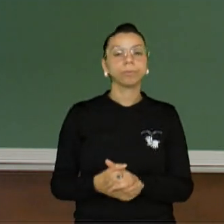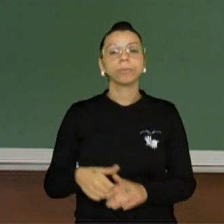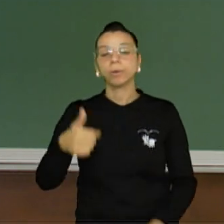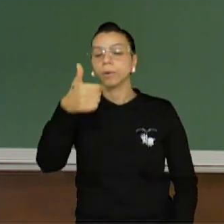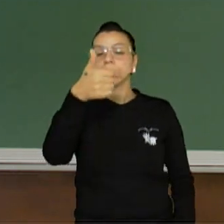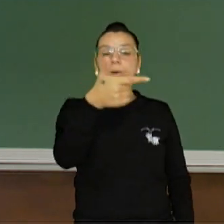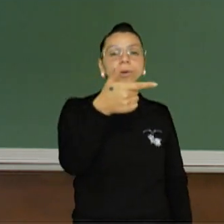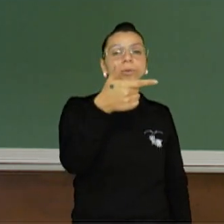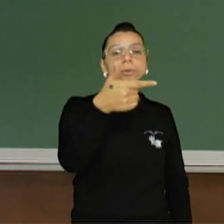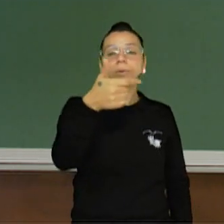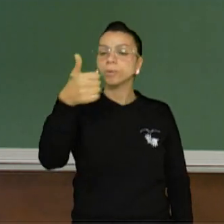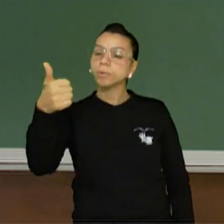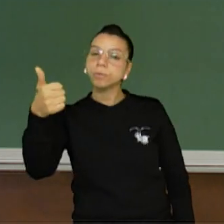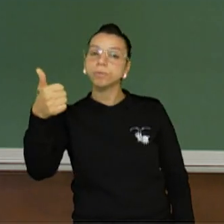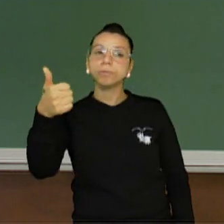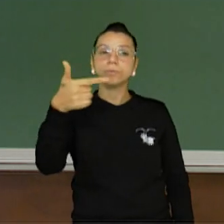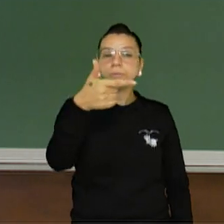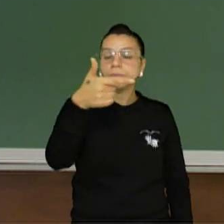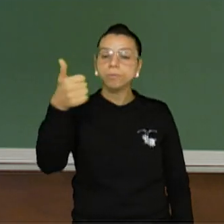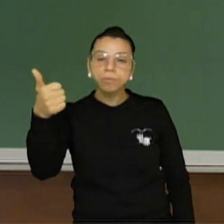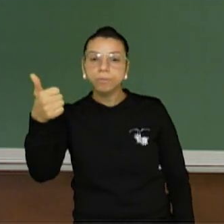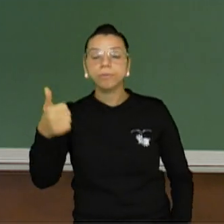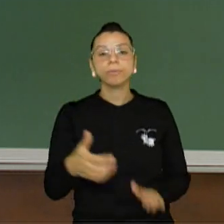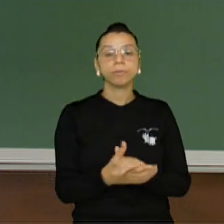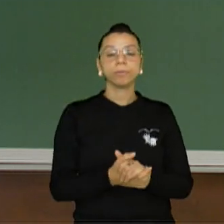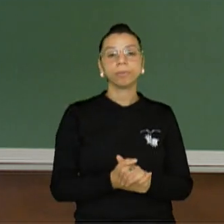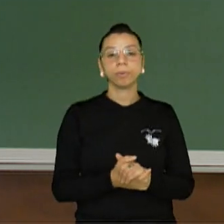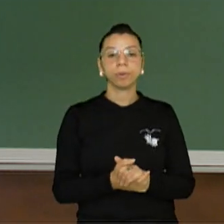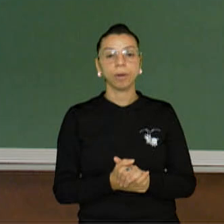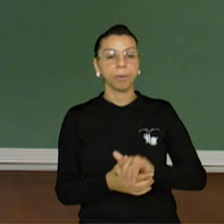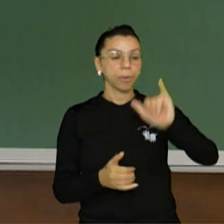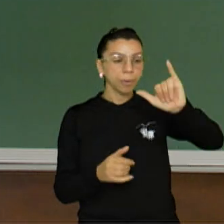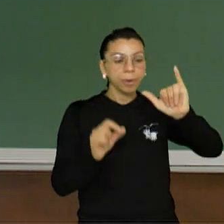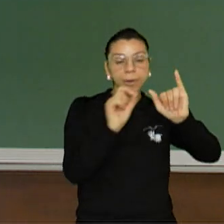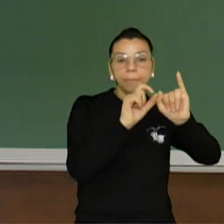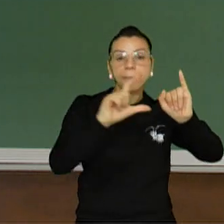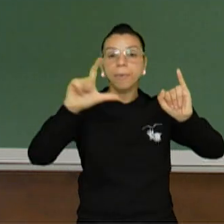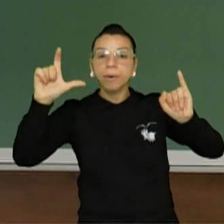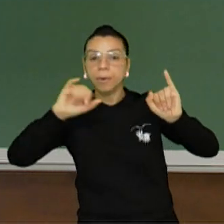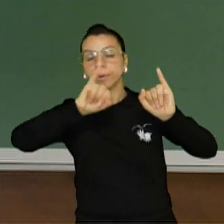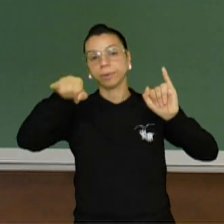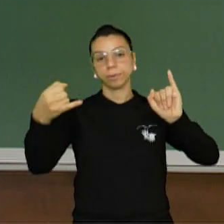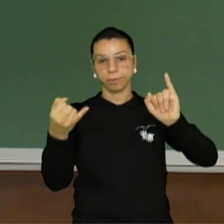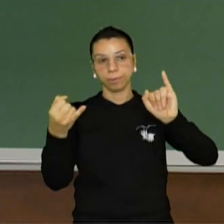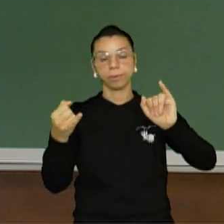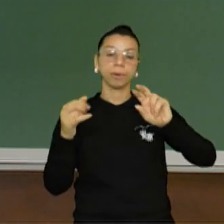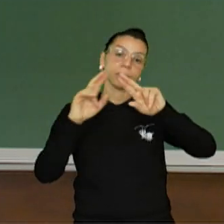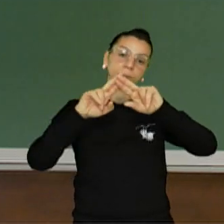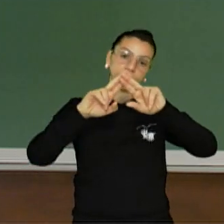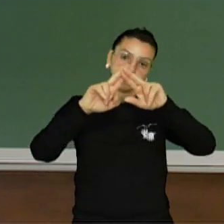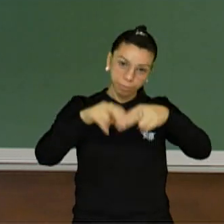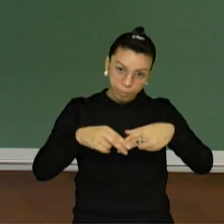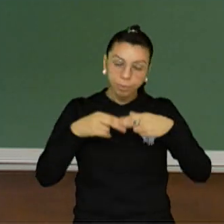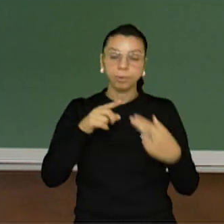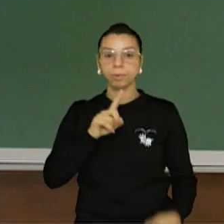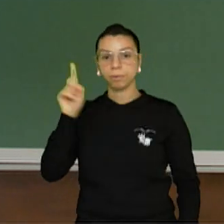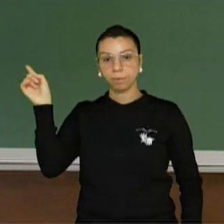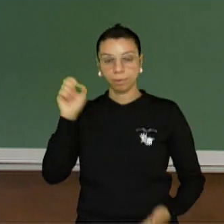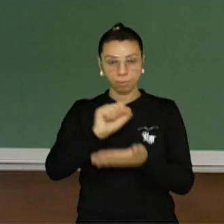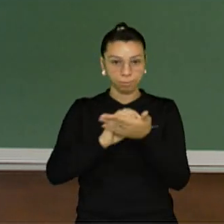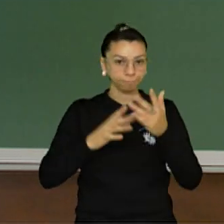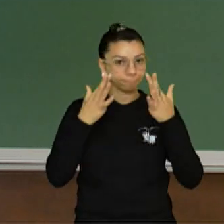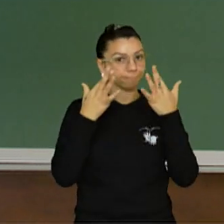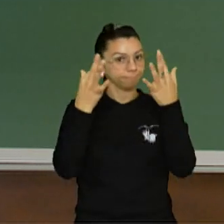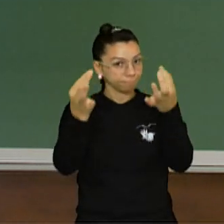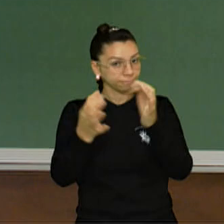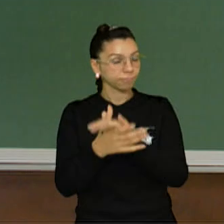que que acontece? Nesse 2, 1, o I é maior que o J. Então, nesse exercício, presta bem atenção, não